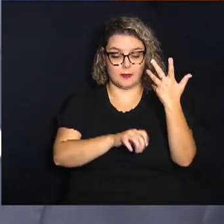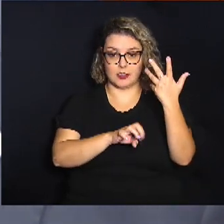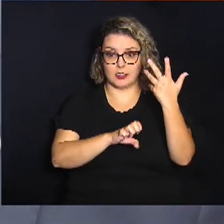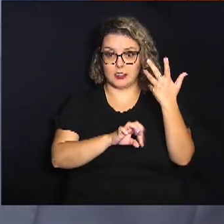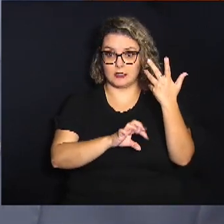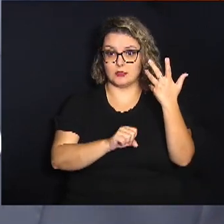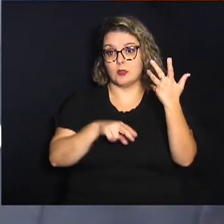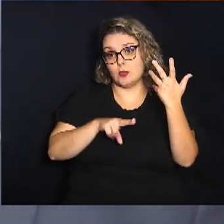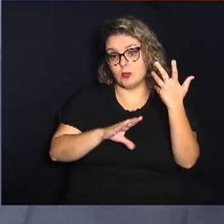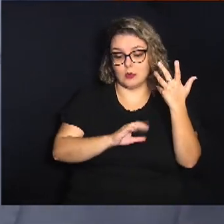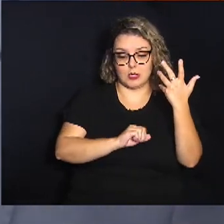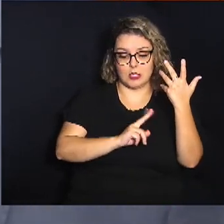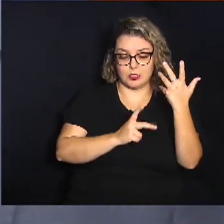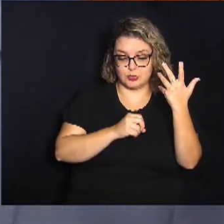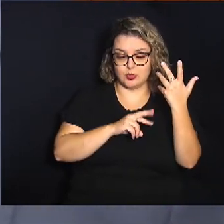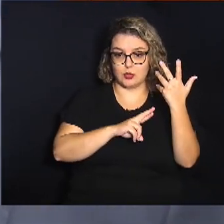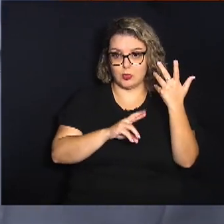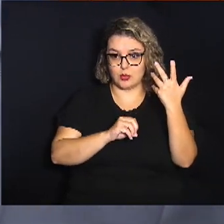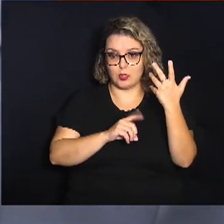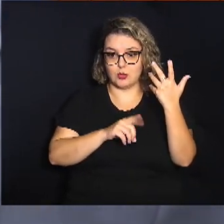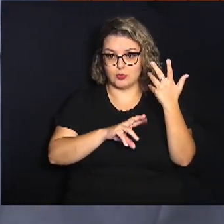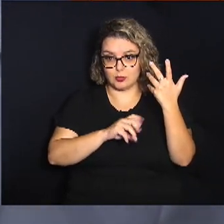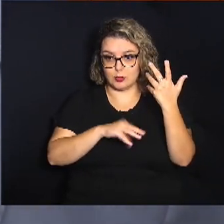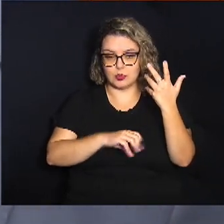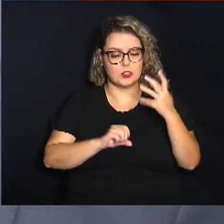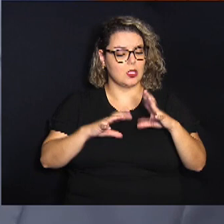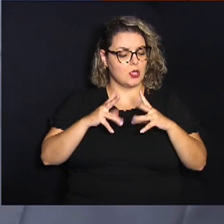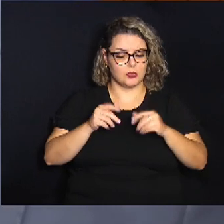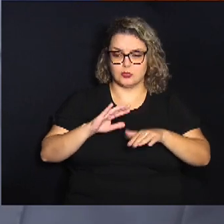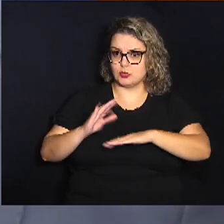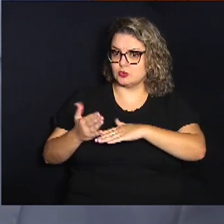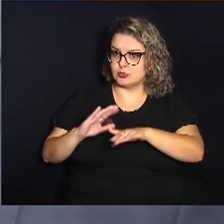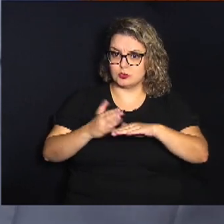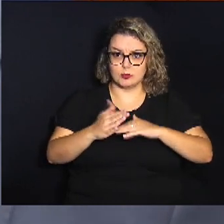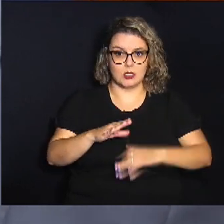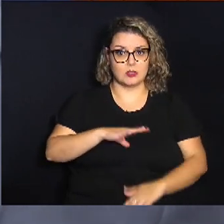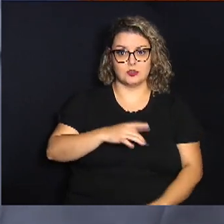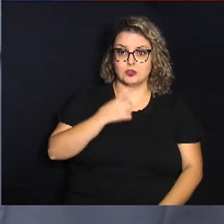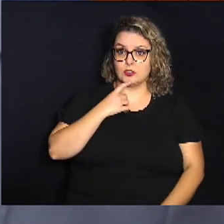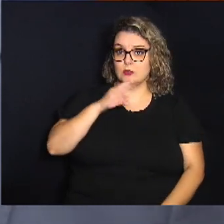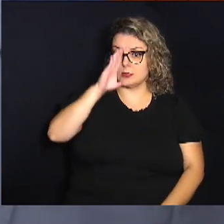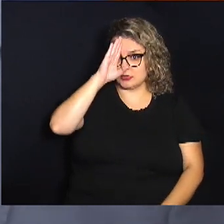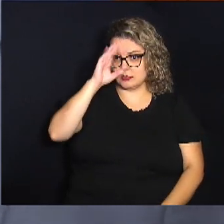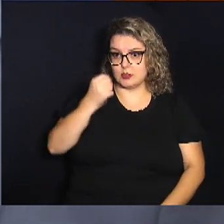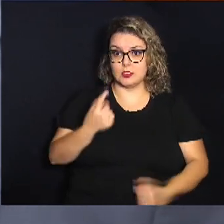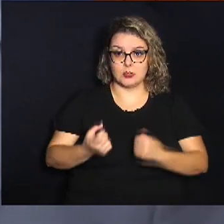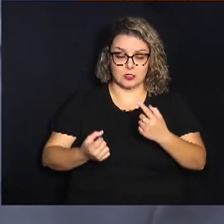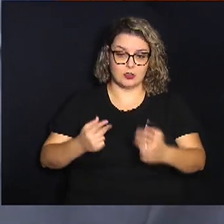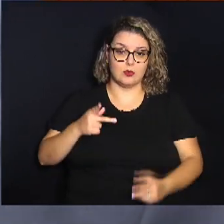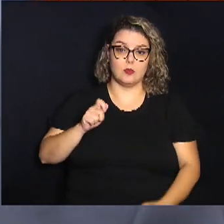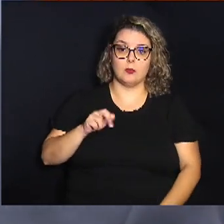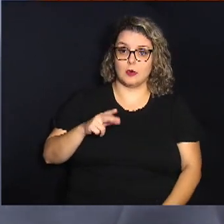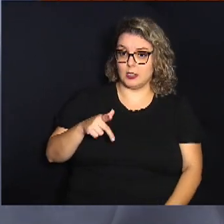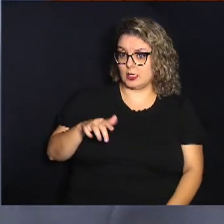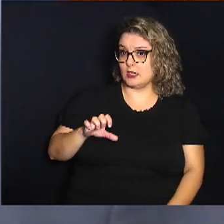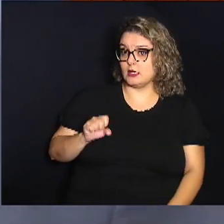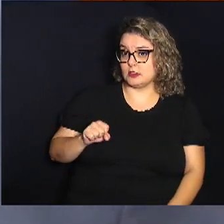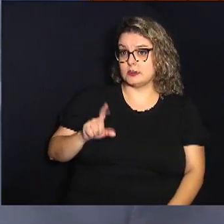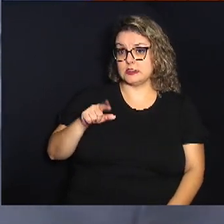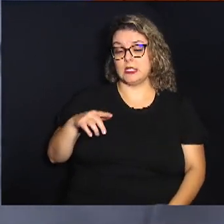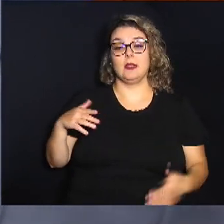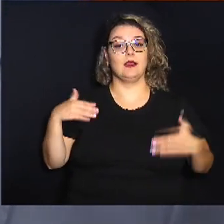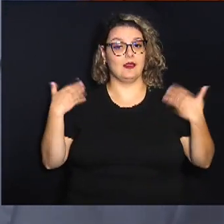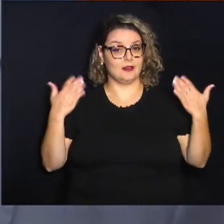cachorródomo como você disse em todos os bairros de Campinas principalmente em alguns parques e isso é a alegria